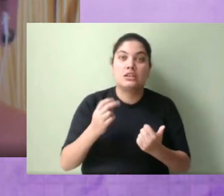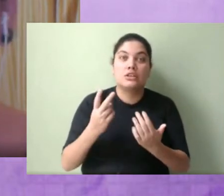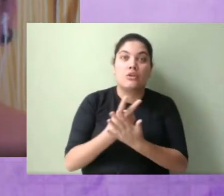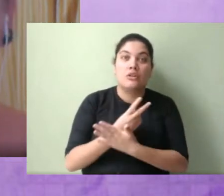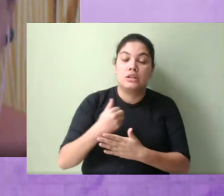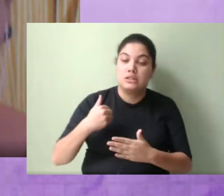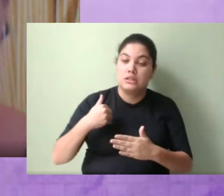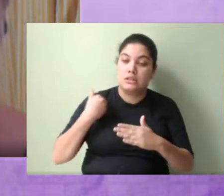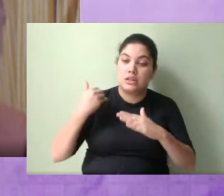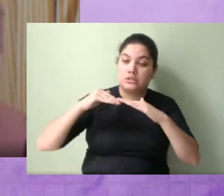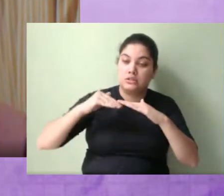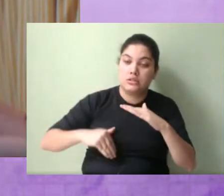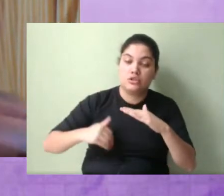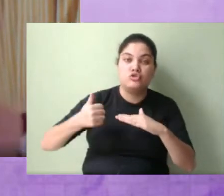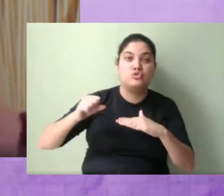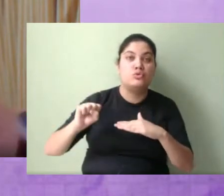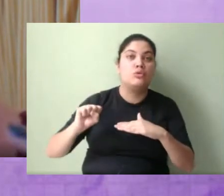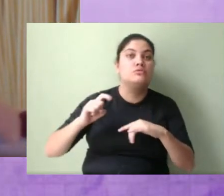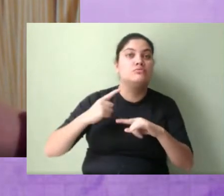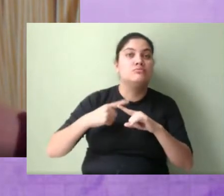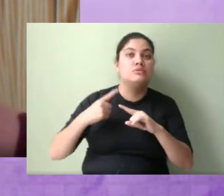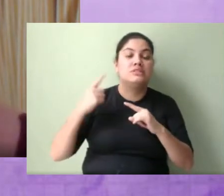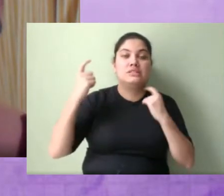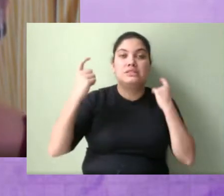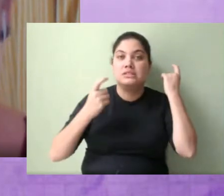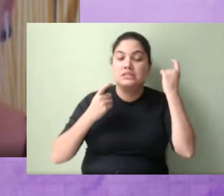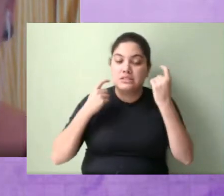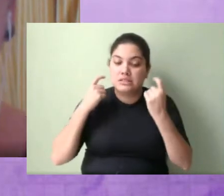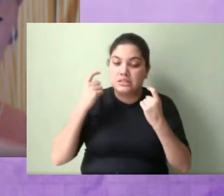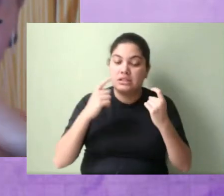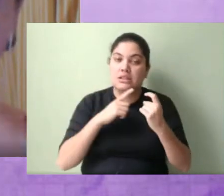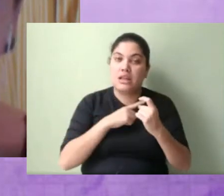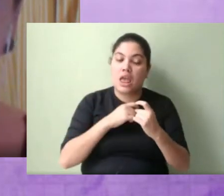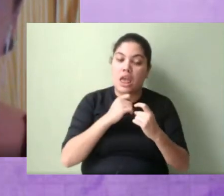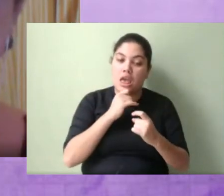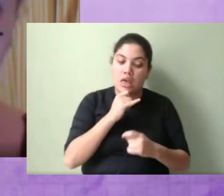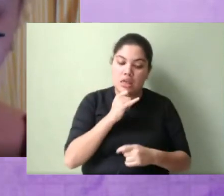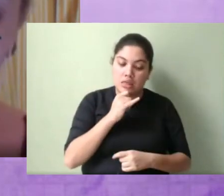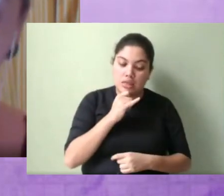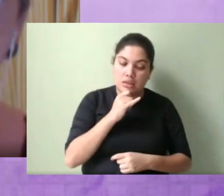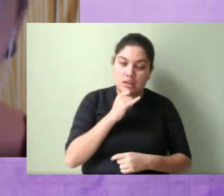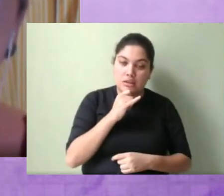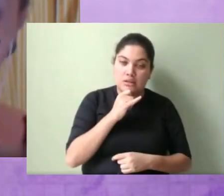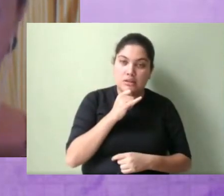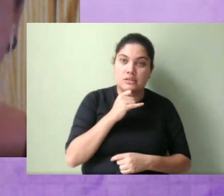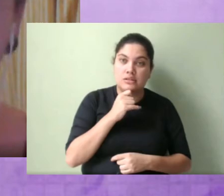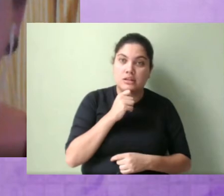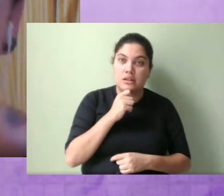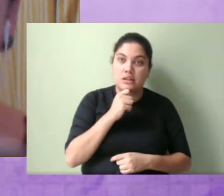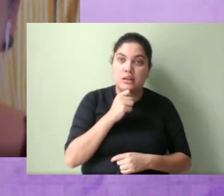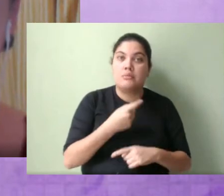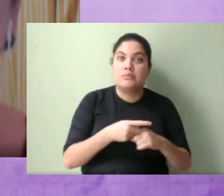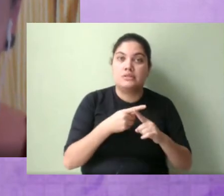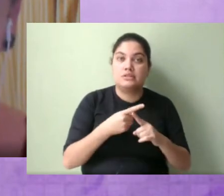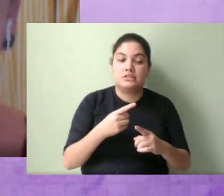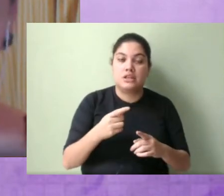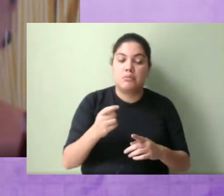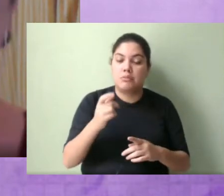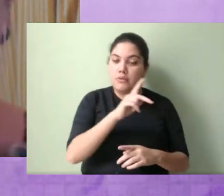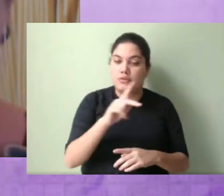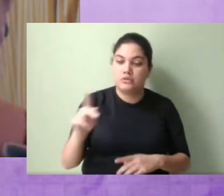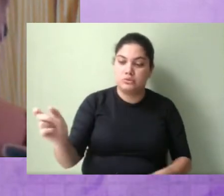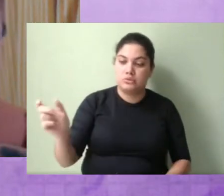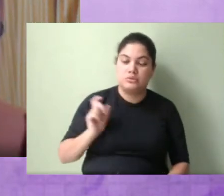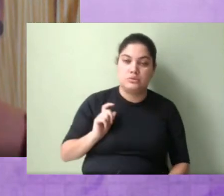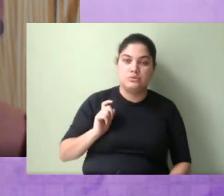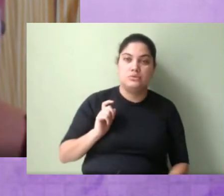meio do corredor e se sentir bem, né? E isso, quando acontece, por exemplo, com menores de idade, é uma